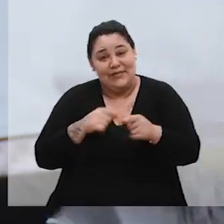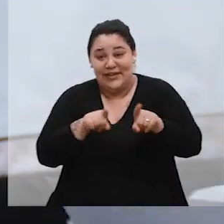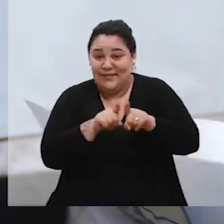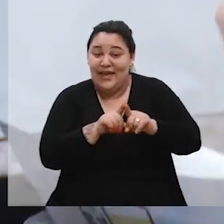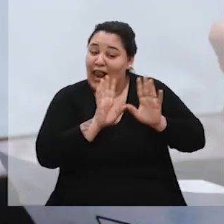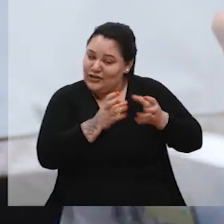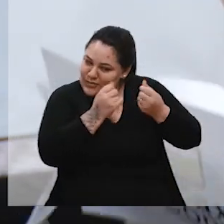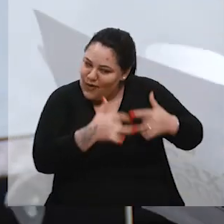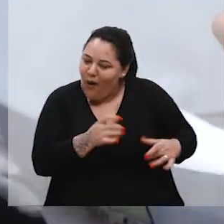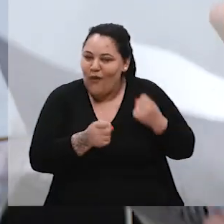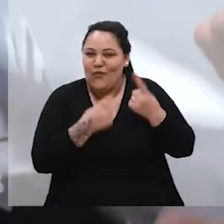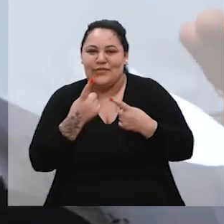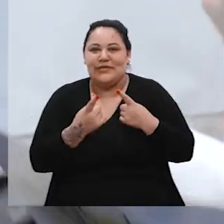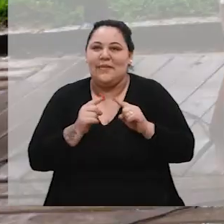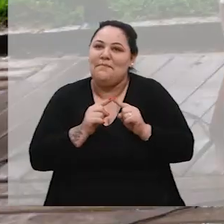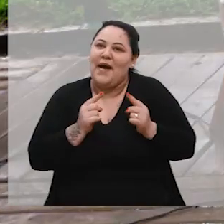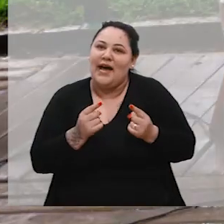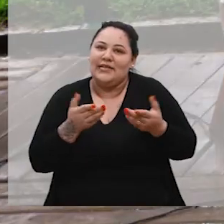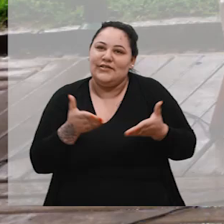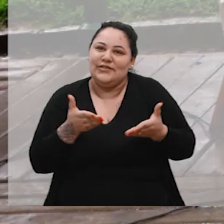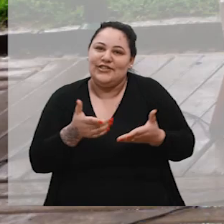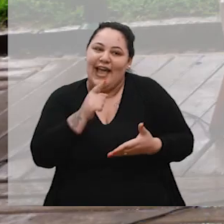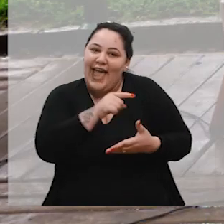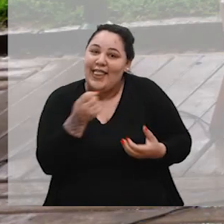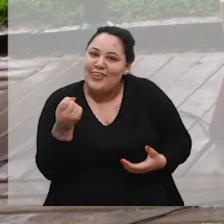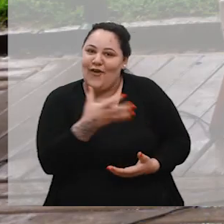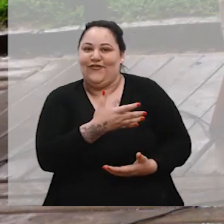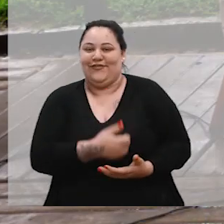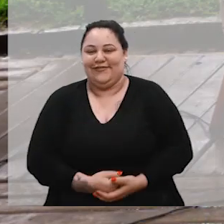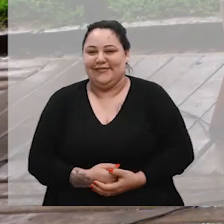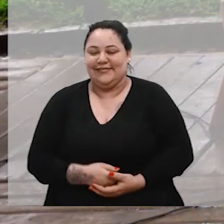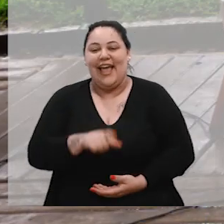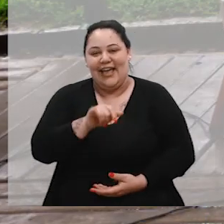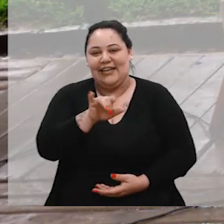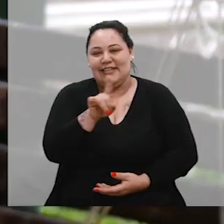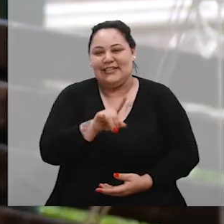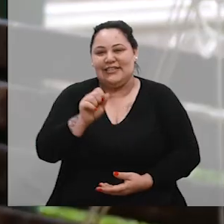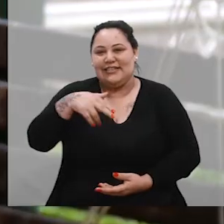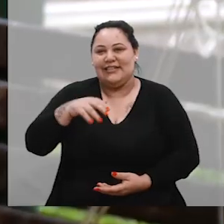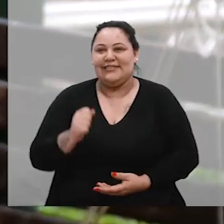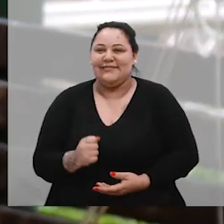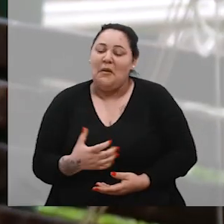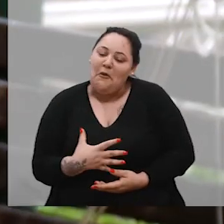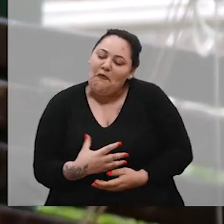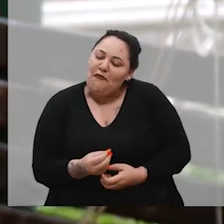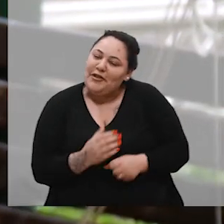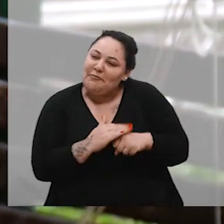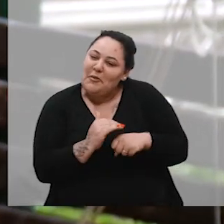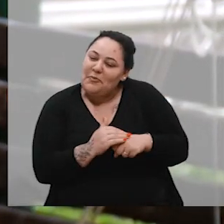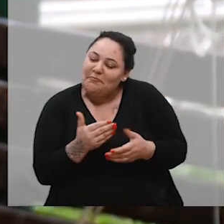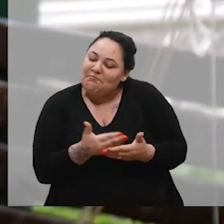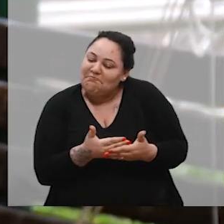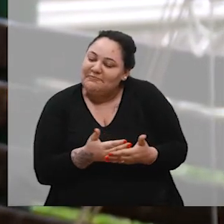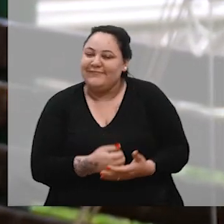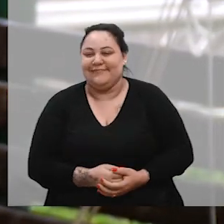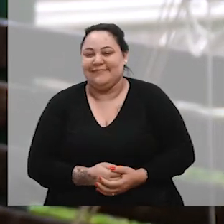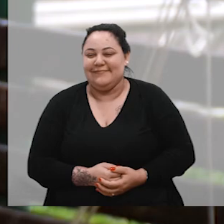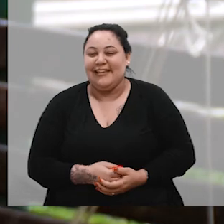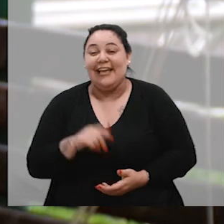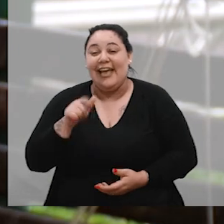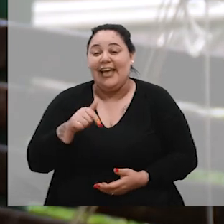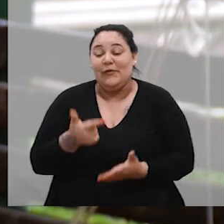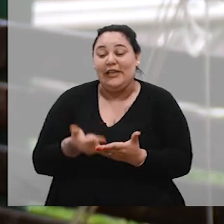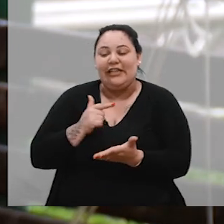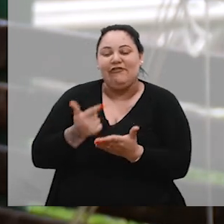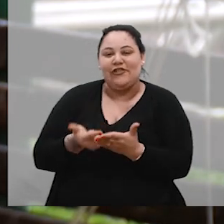Ela já falou de algumas, mas essa aqui mais atual, que é lançamento, é a Lisana. É meu filho mais novinho, né? É um livro